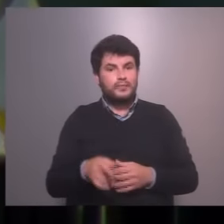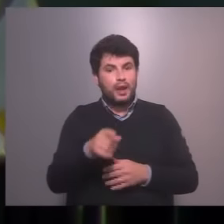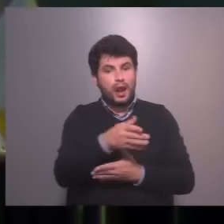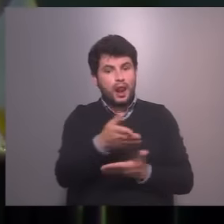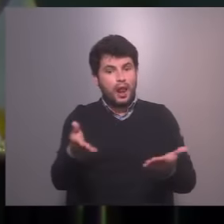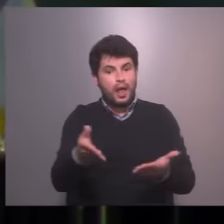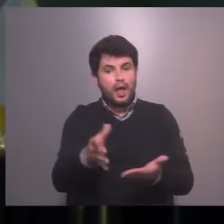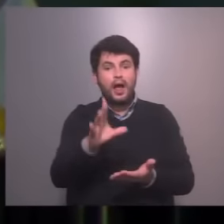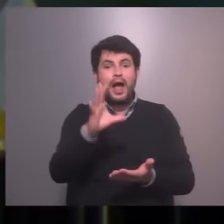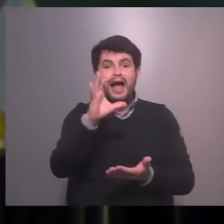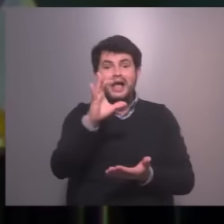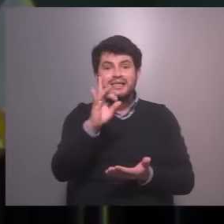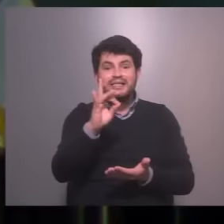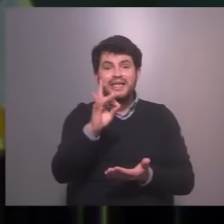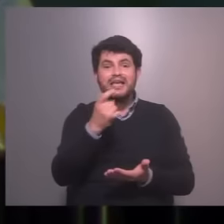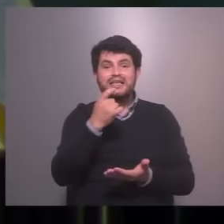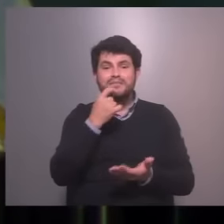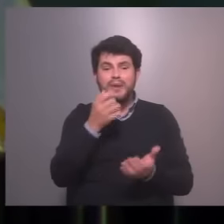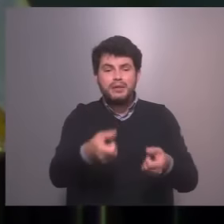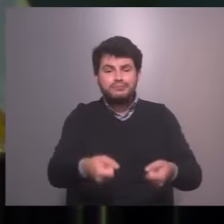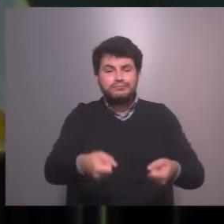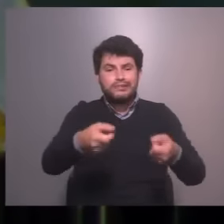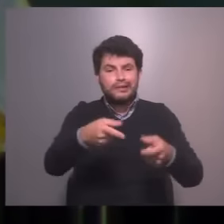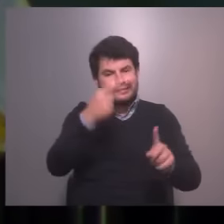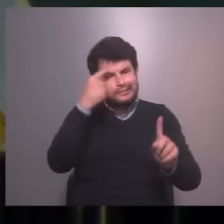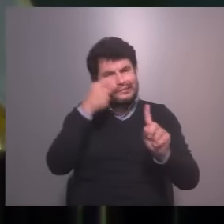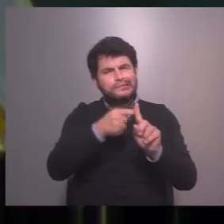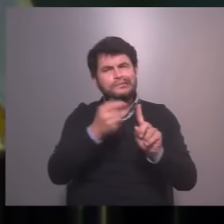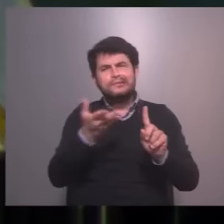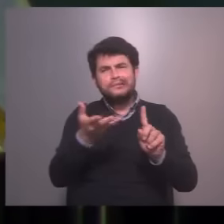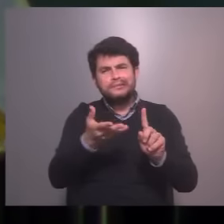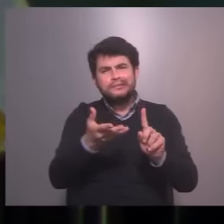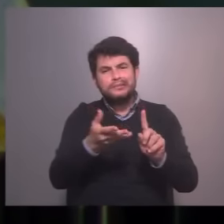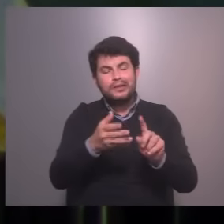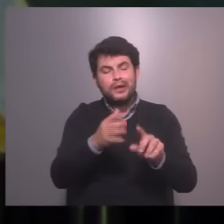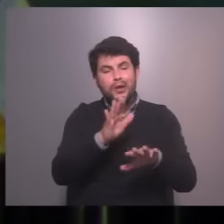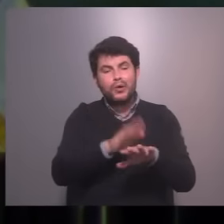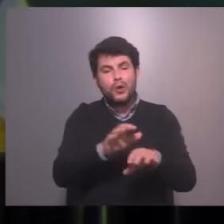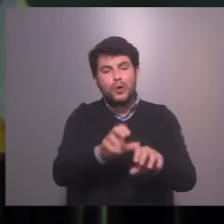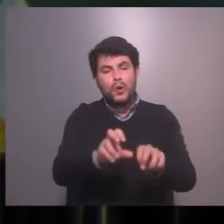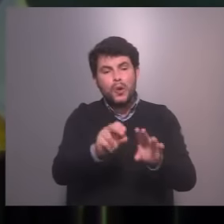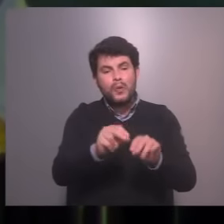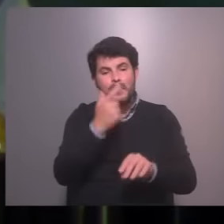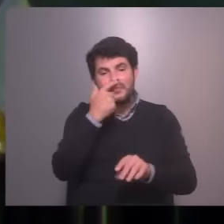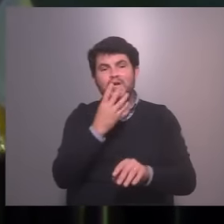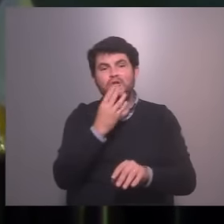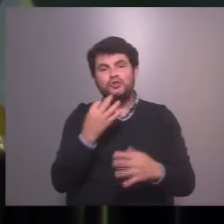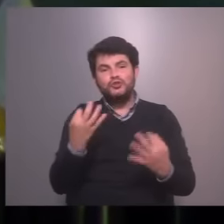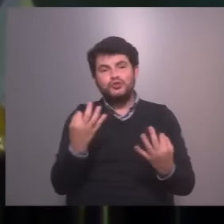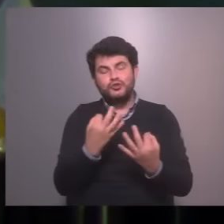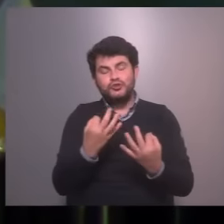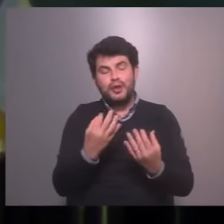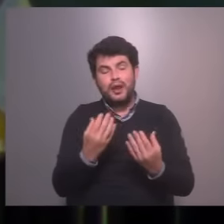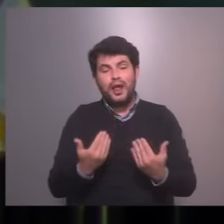tudo o que ele vos disser." Havia ali 6 talhas de